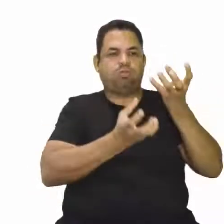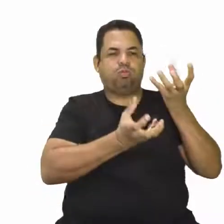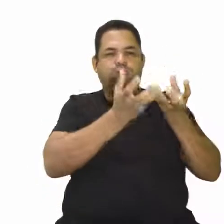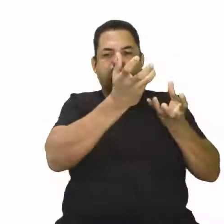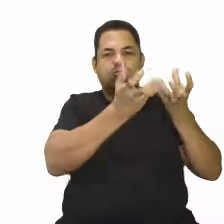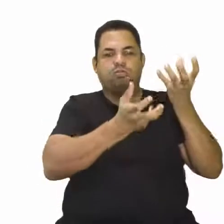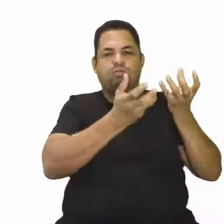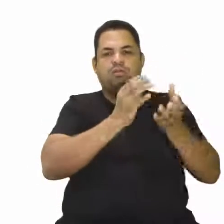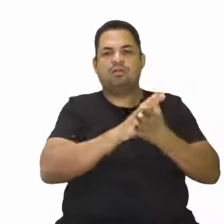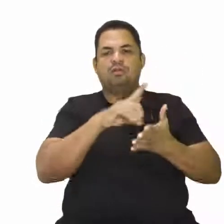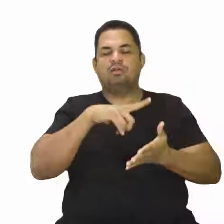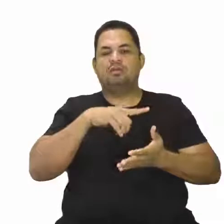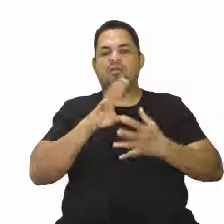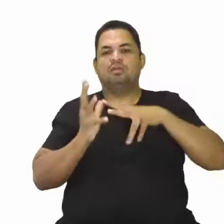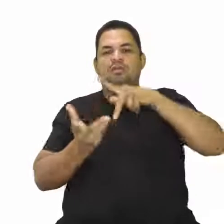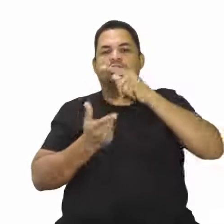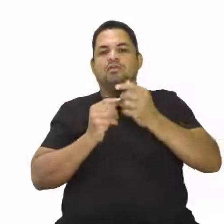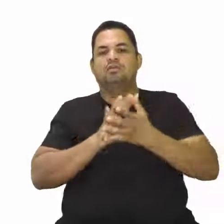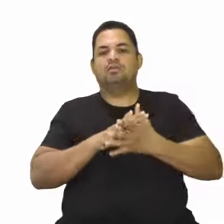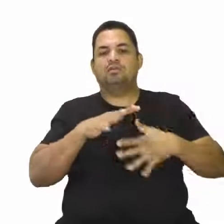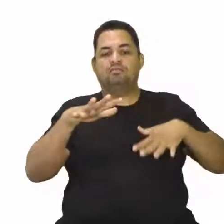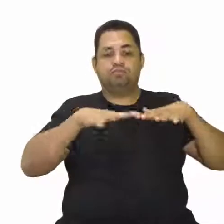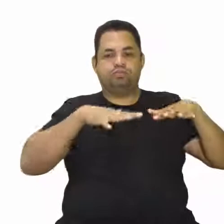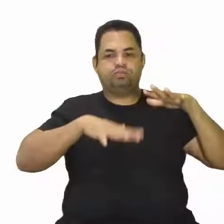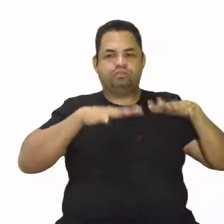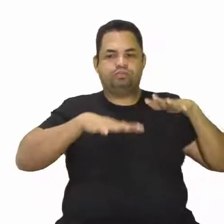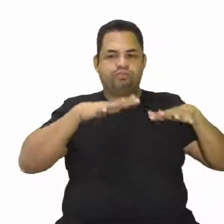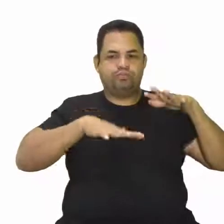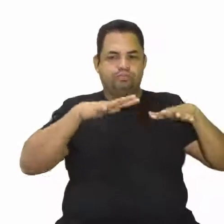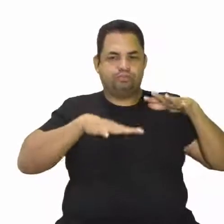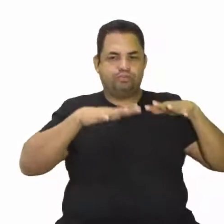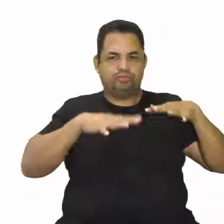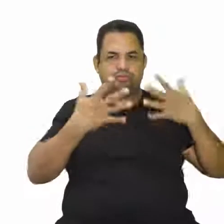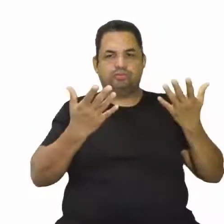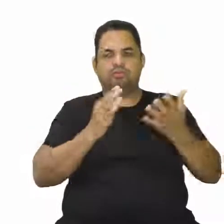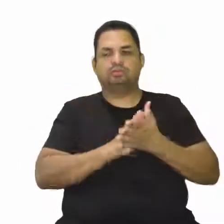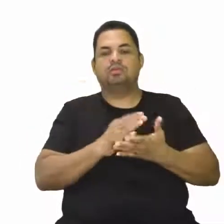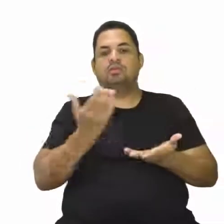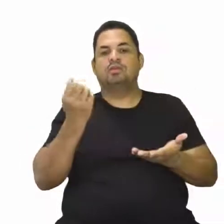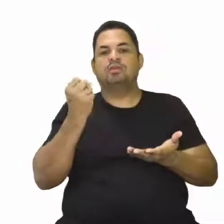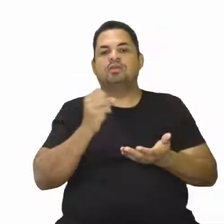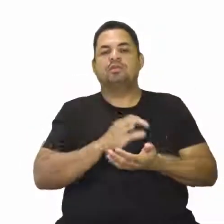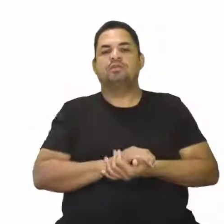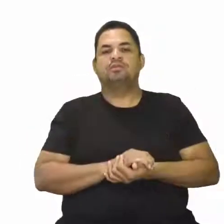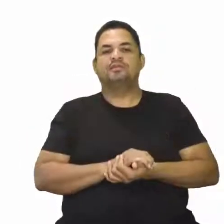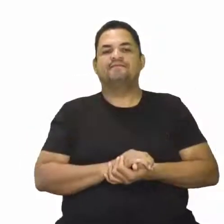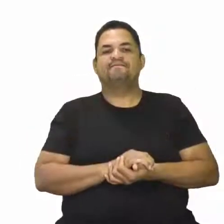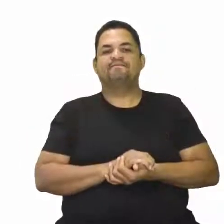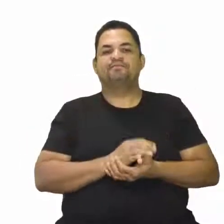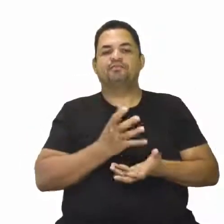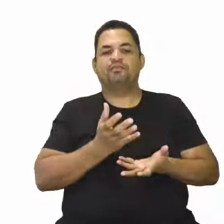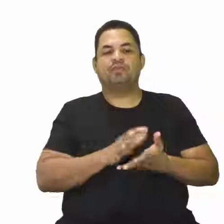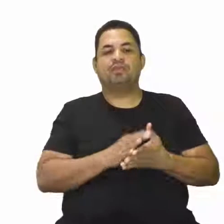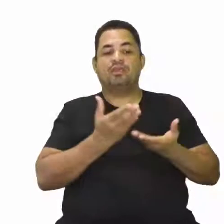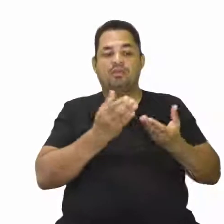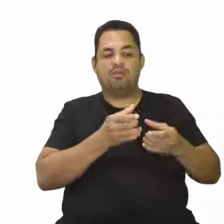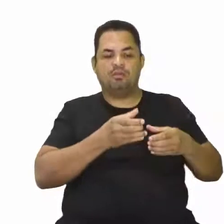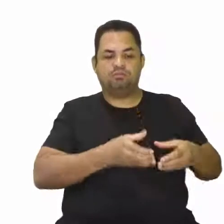já teve o maior terremoto registrado. Lembrando que é os maiores vulcões